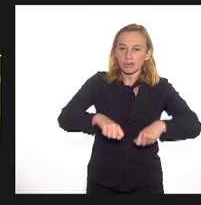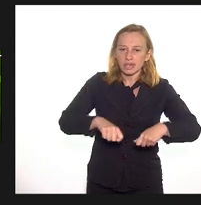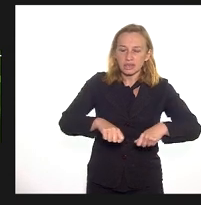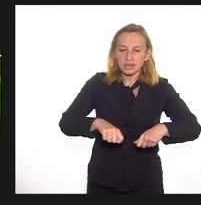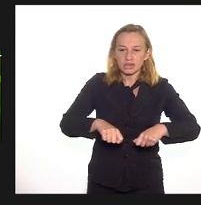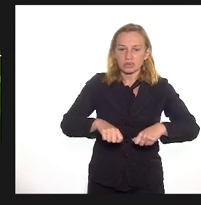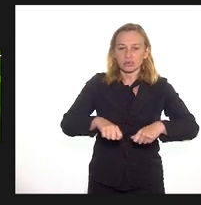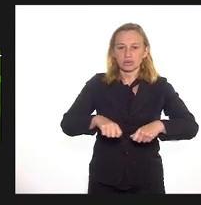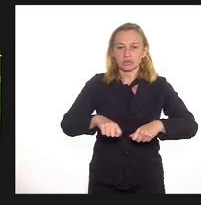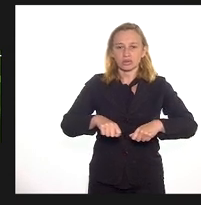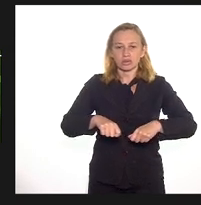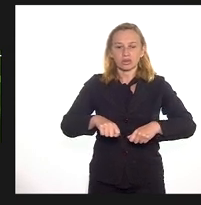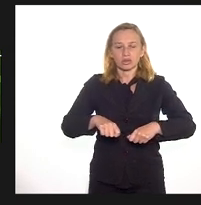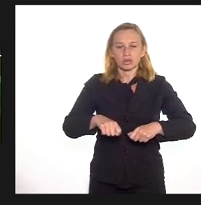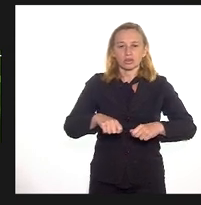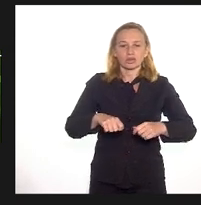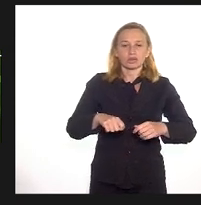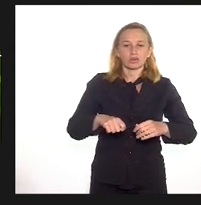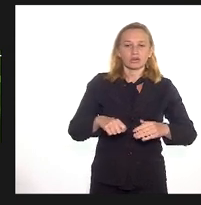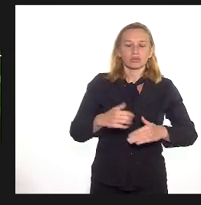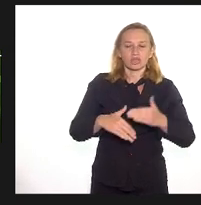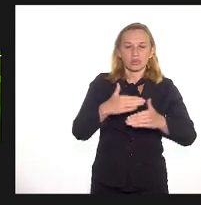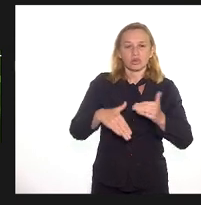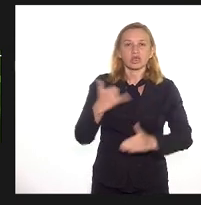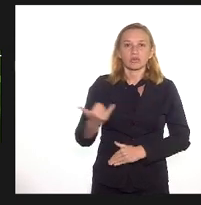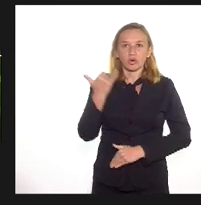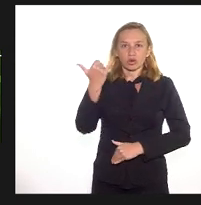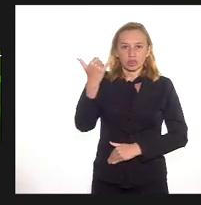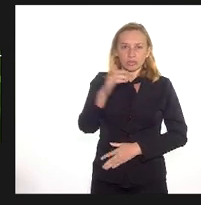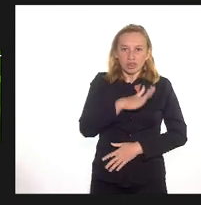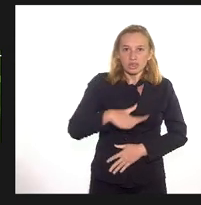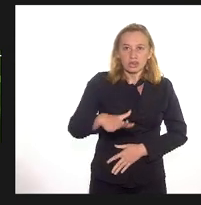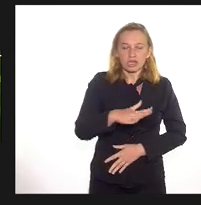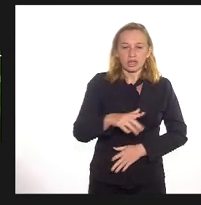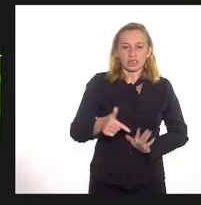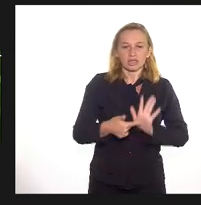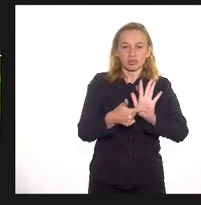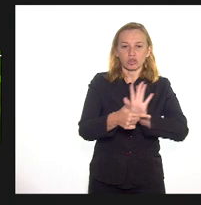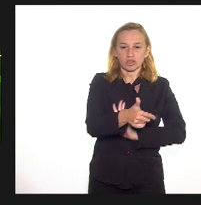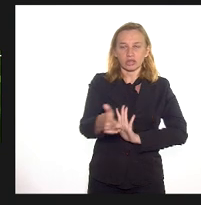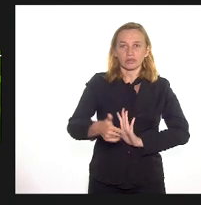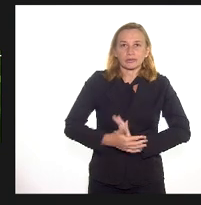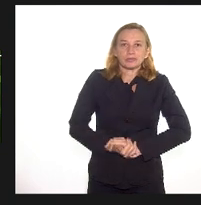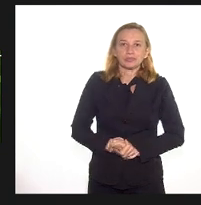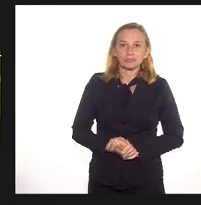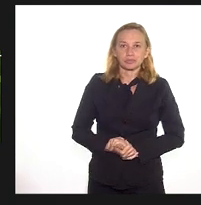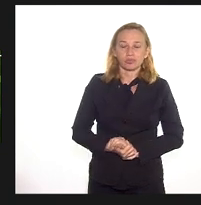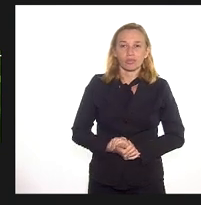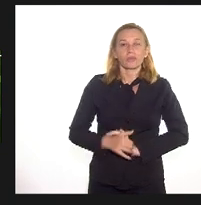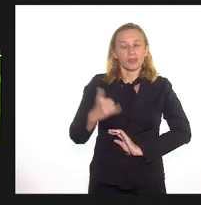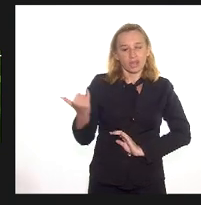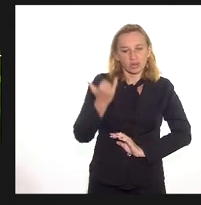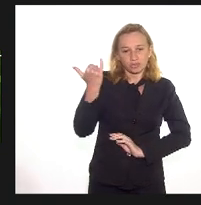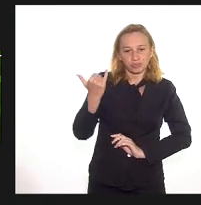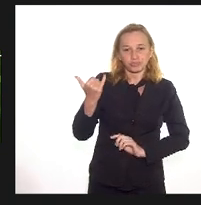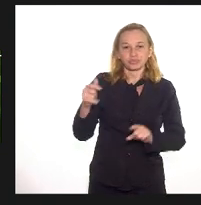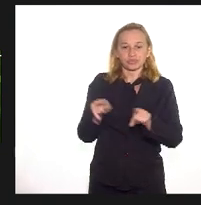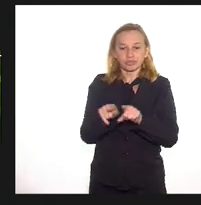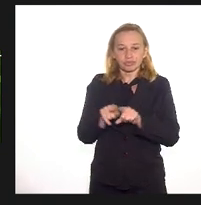de escoamento, de processamento importante para estes campos aqui localizados. É importante